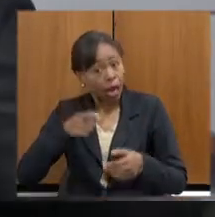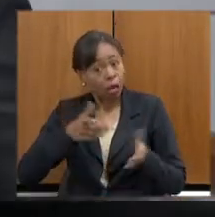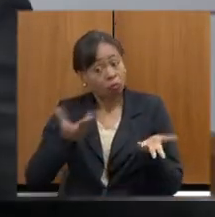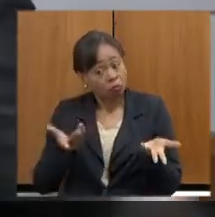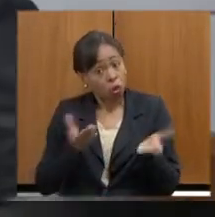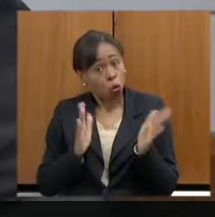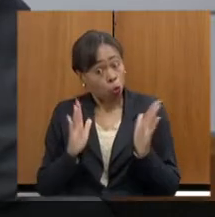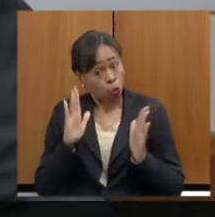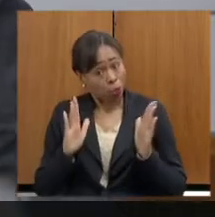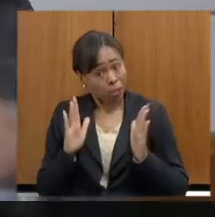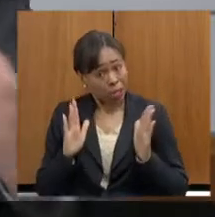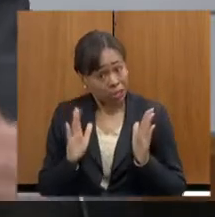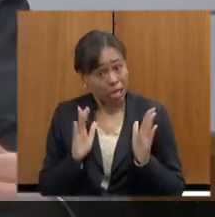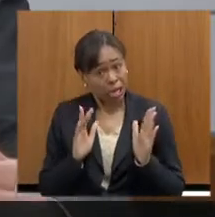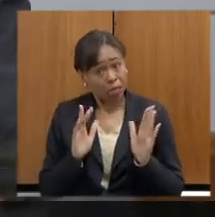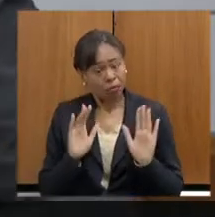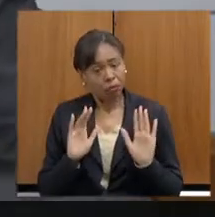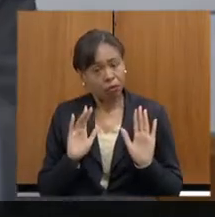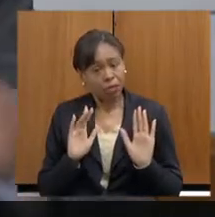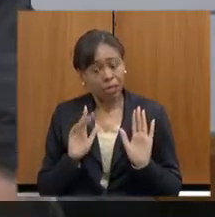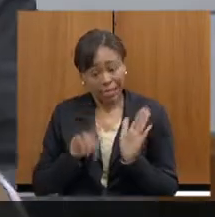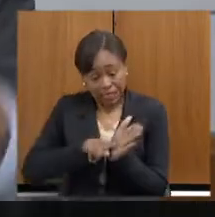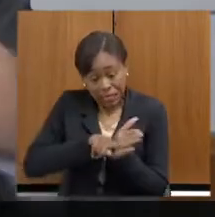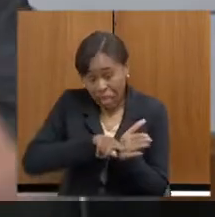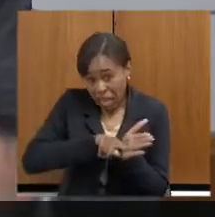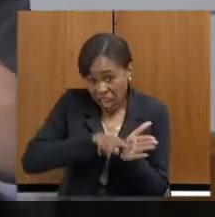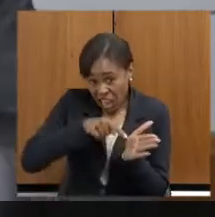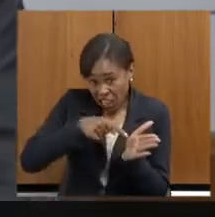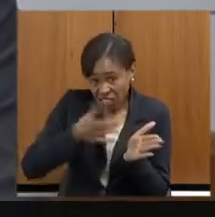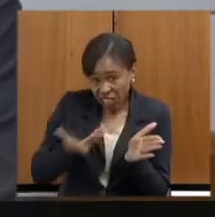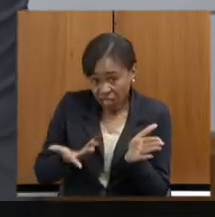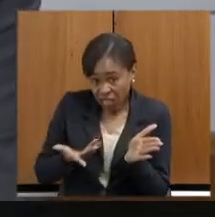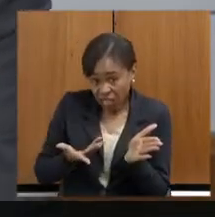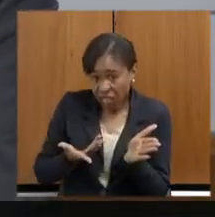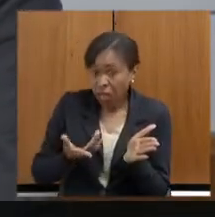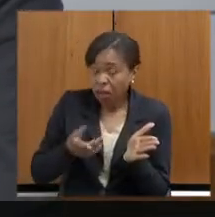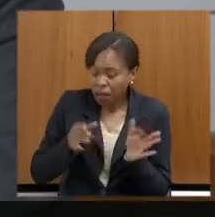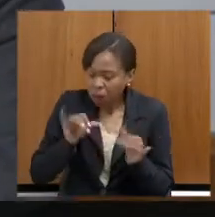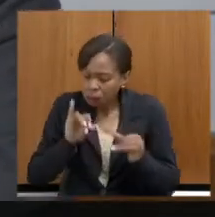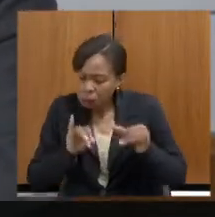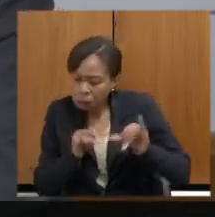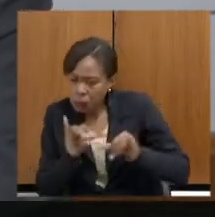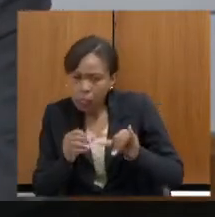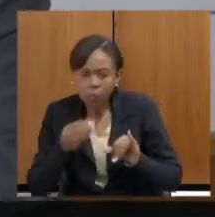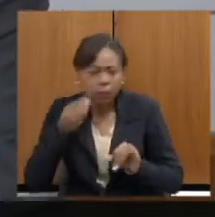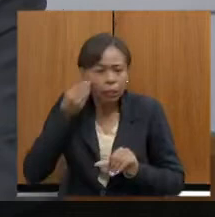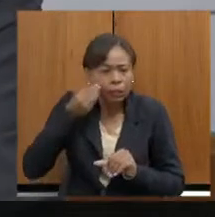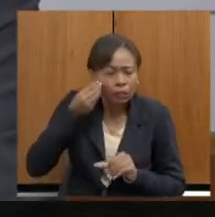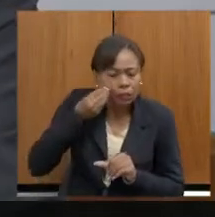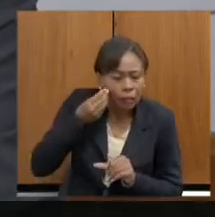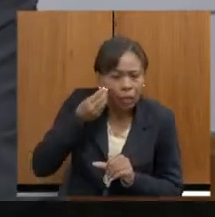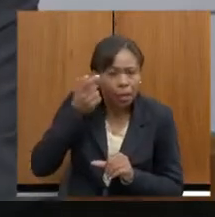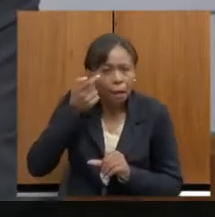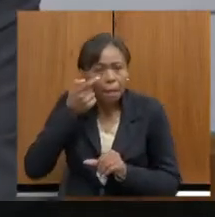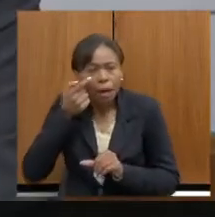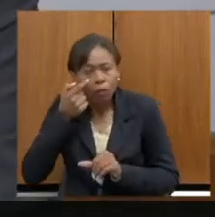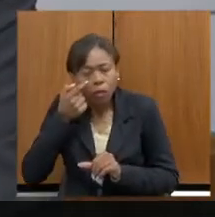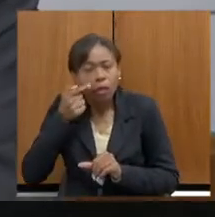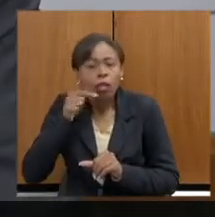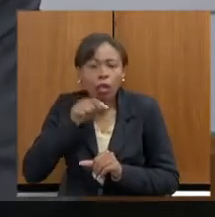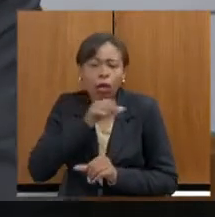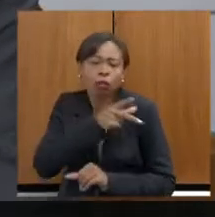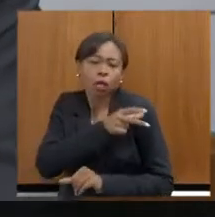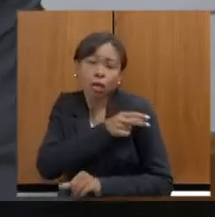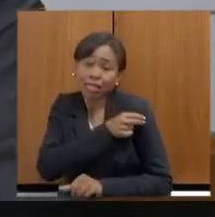exatas ciência uma matéria que você faz teses e vai vendo como que ela funciona a prática por isso que as vacinas são necessárias nove anos